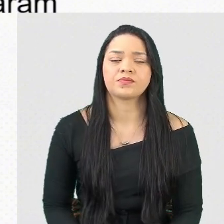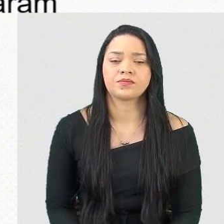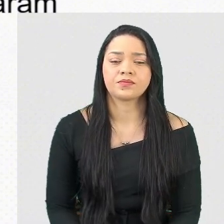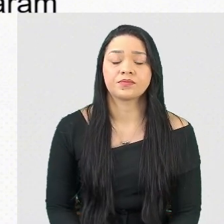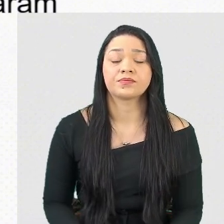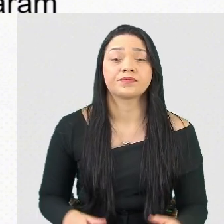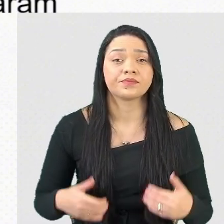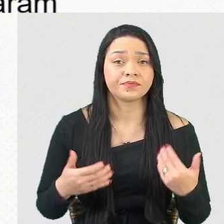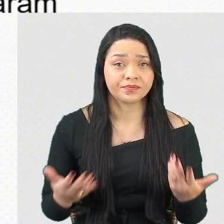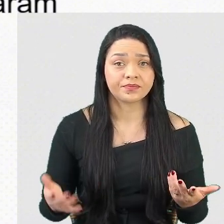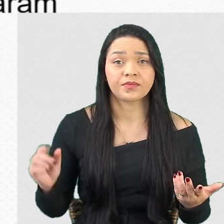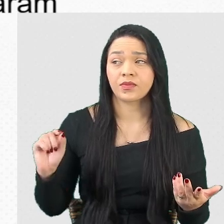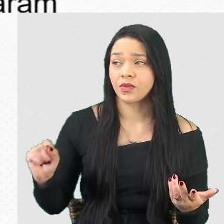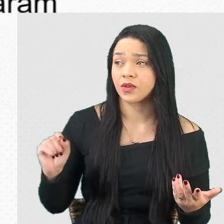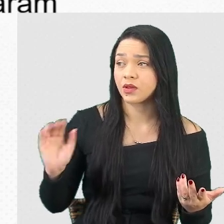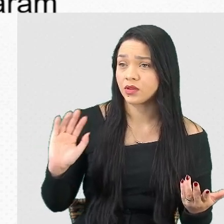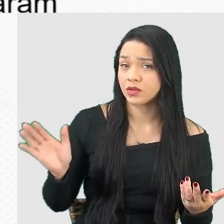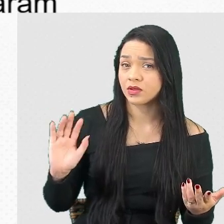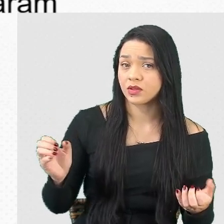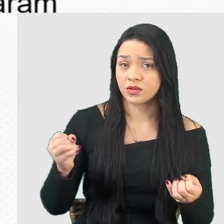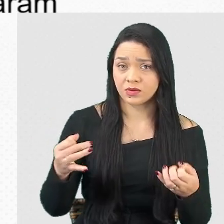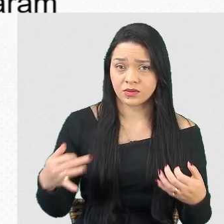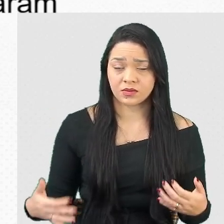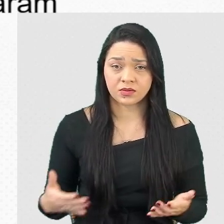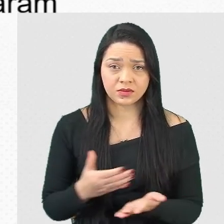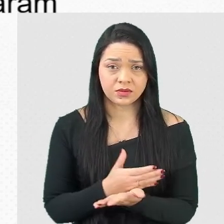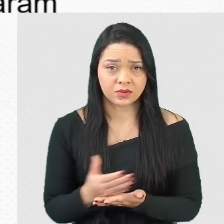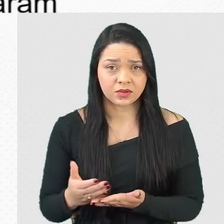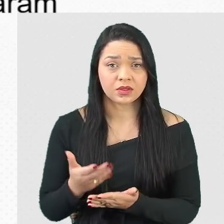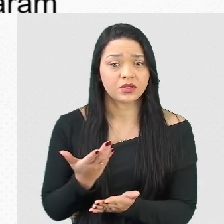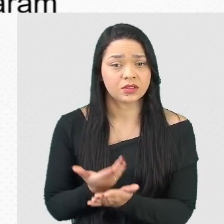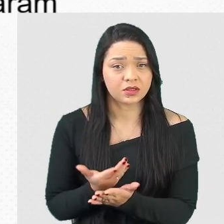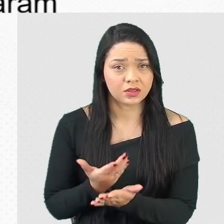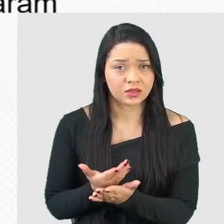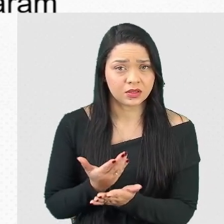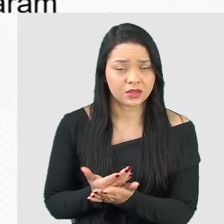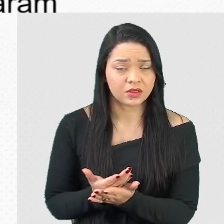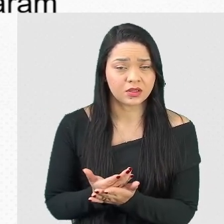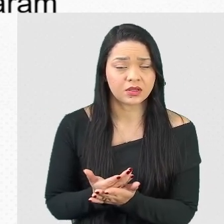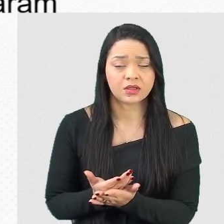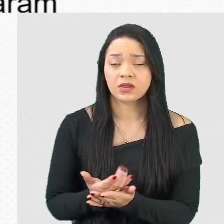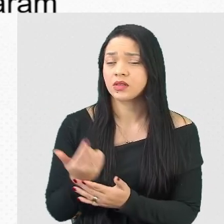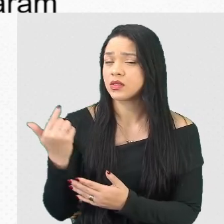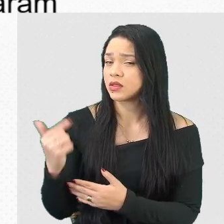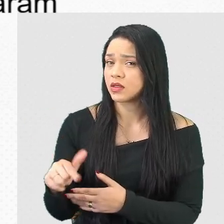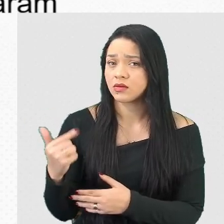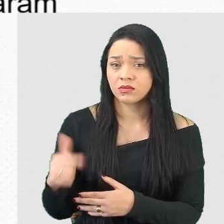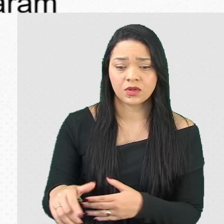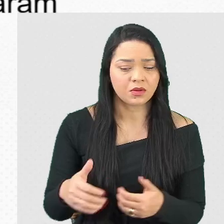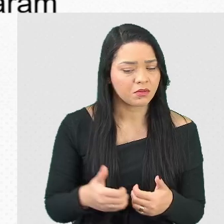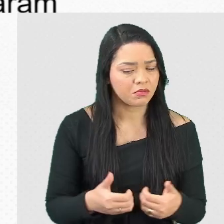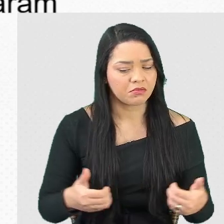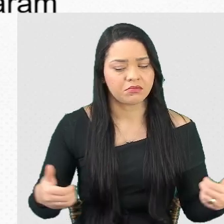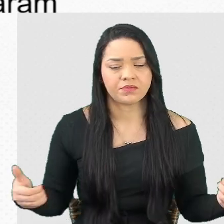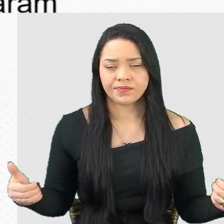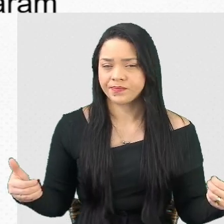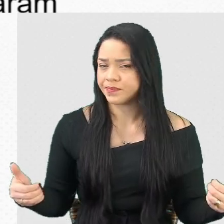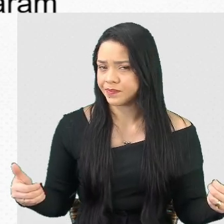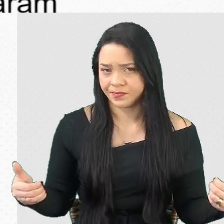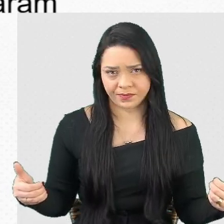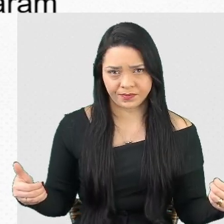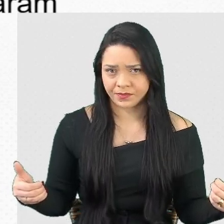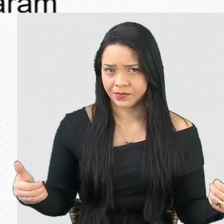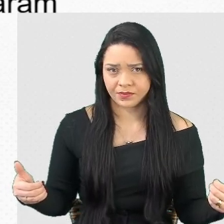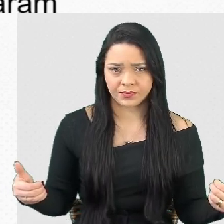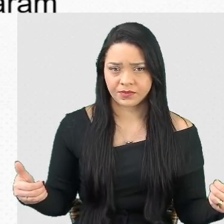volto a afirmar o que eu já disse aqui no início desta aula. Não vai haver um rompimento em nenhum momento dos escritos